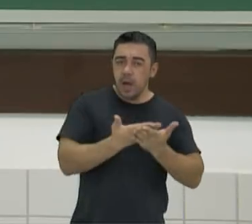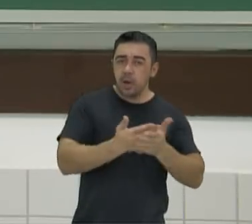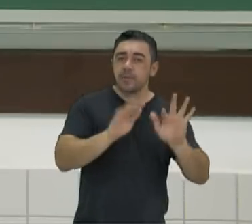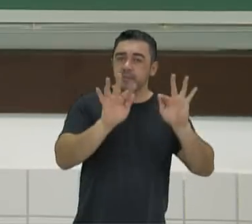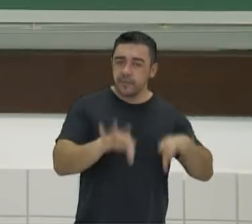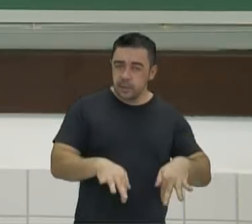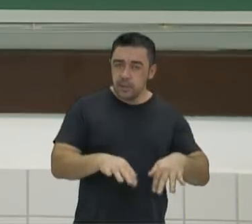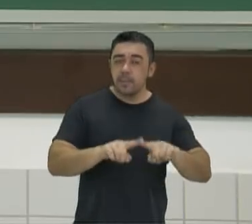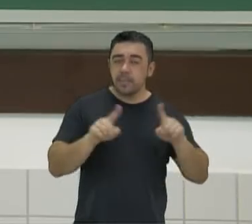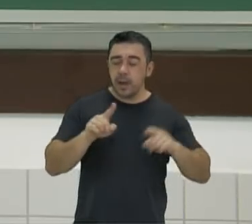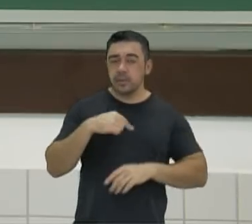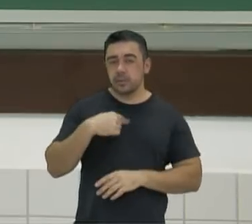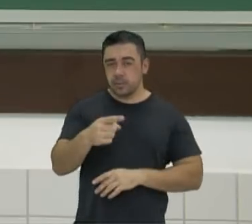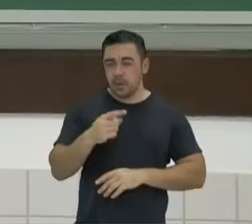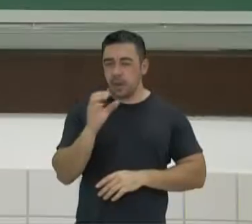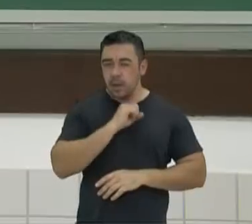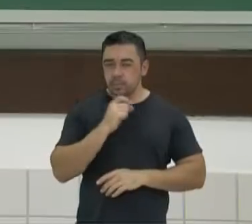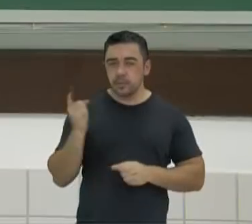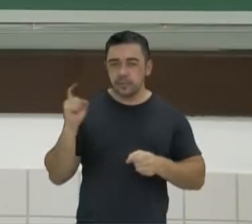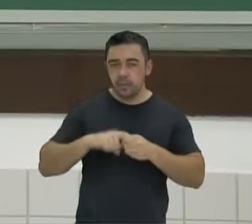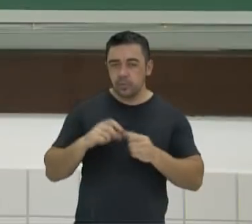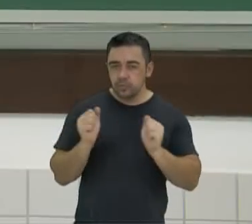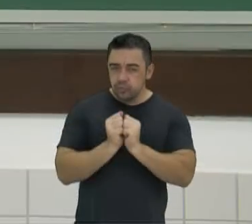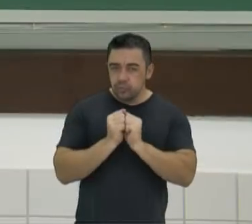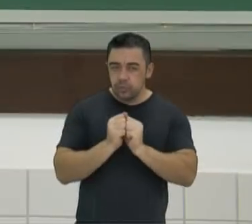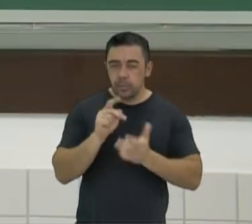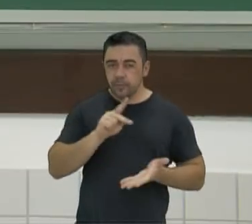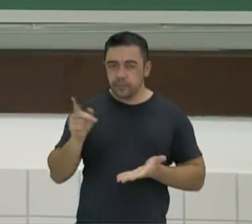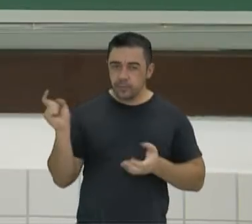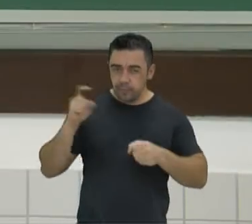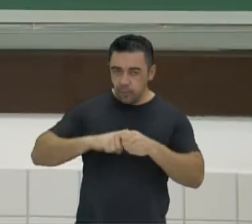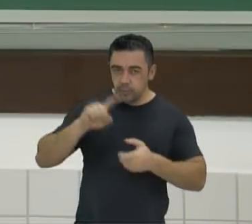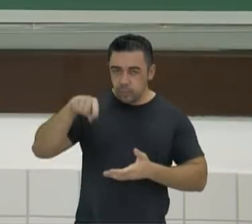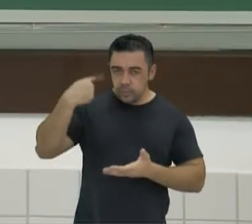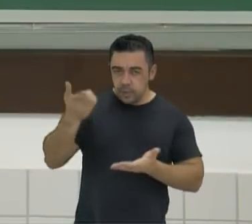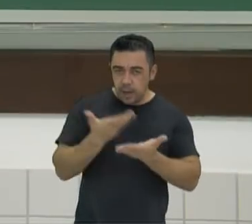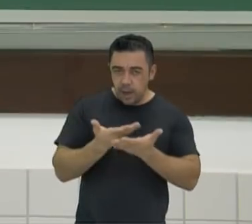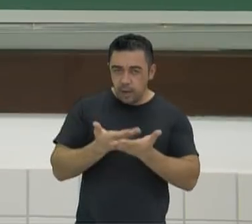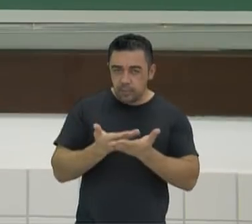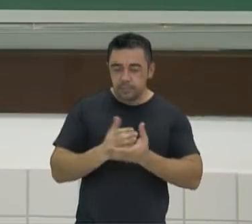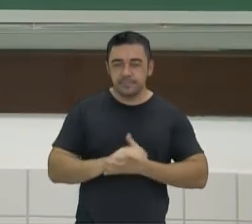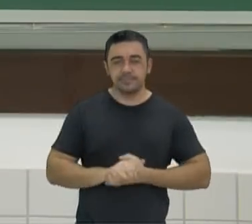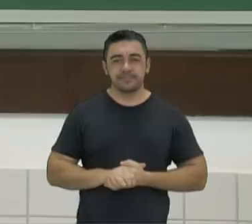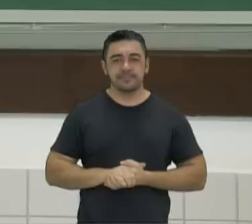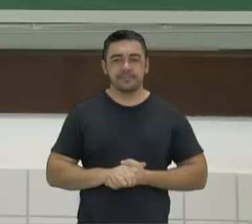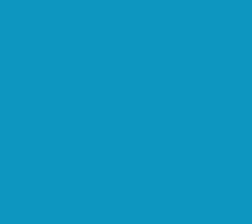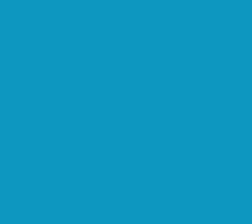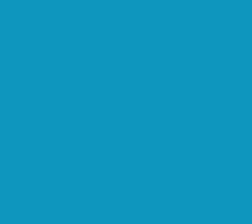mas logo, logo a gente vai estar junto de novo, já que a prof volta numa próxima aula, tá bom?